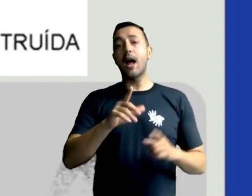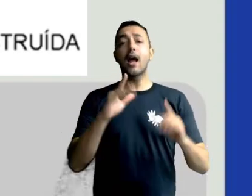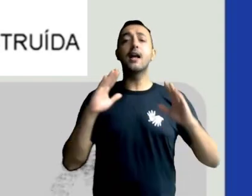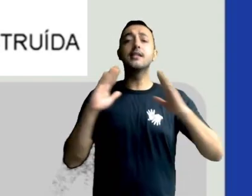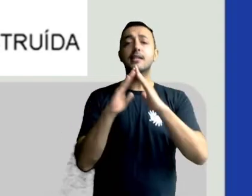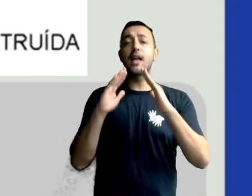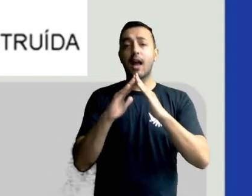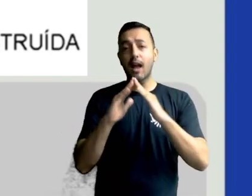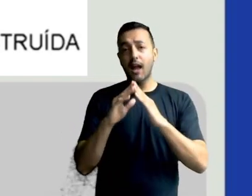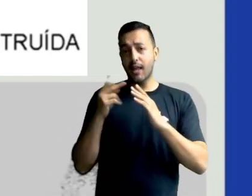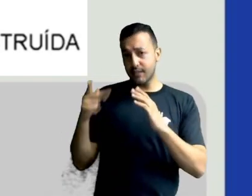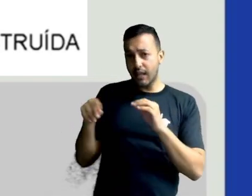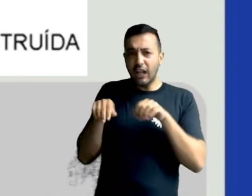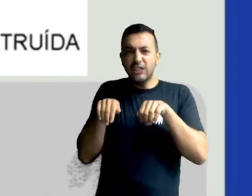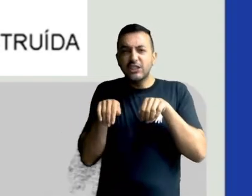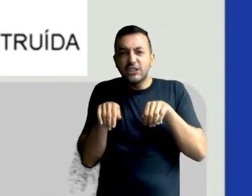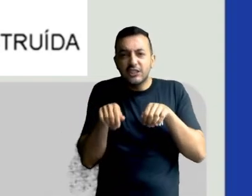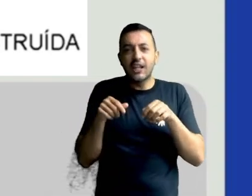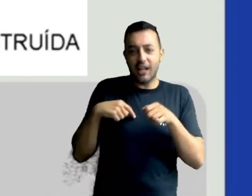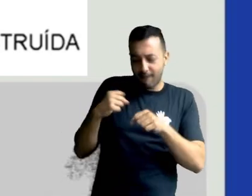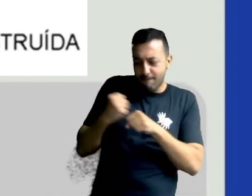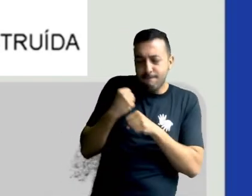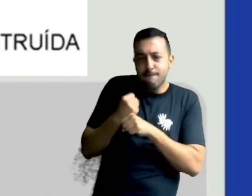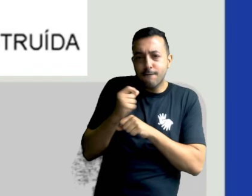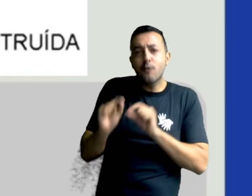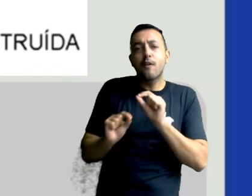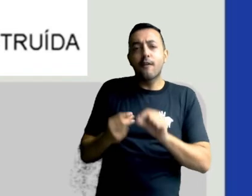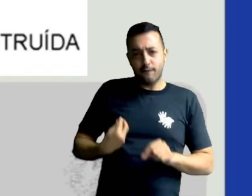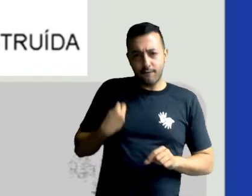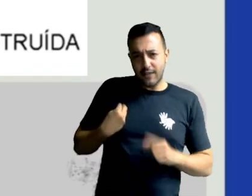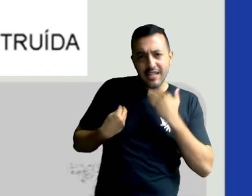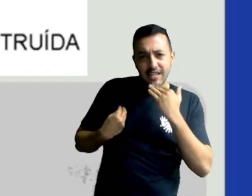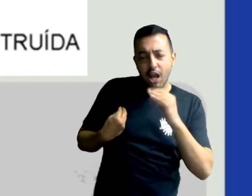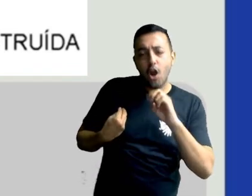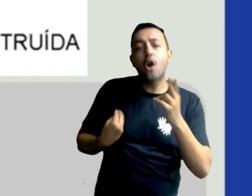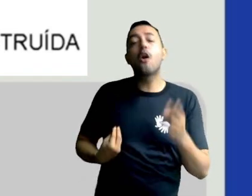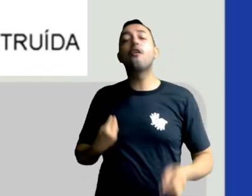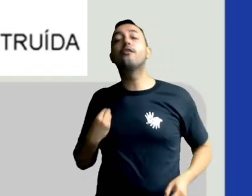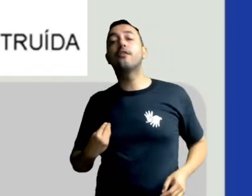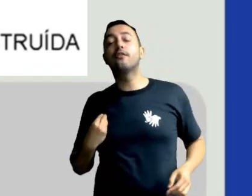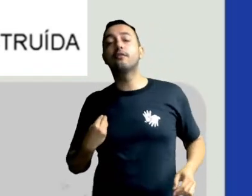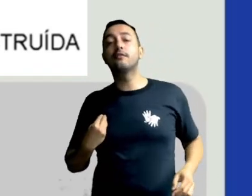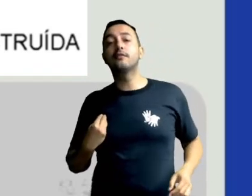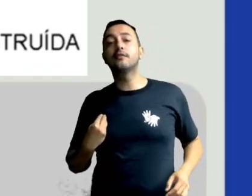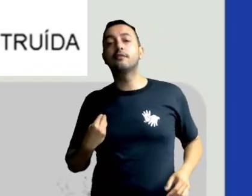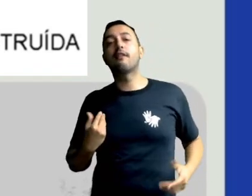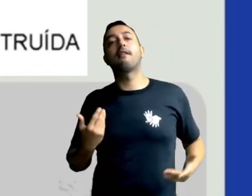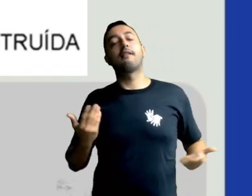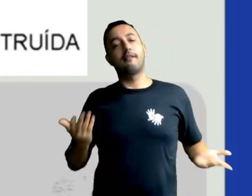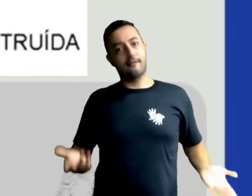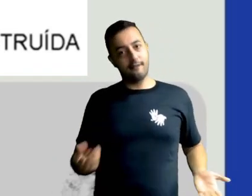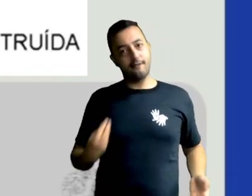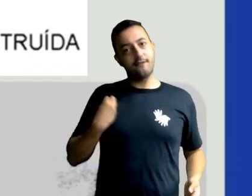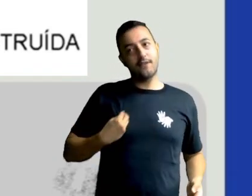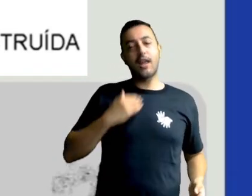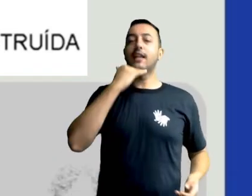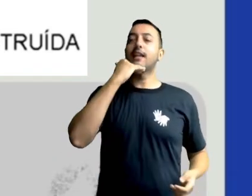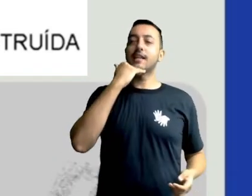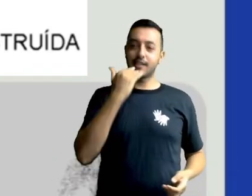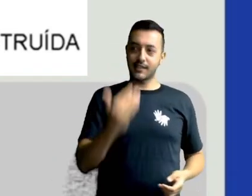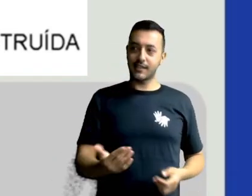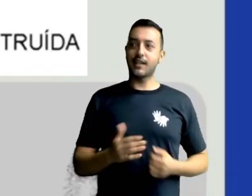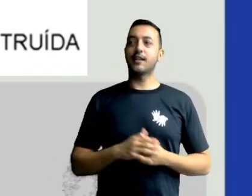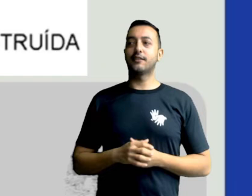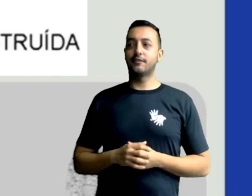a casa que o castor construiu, ela é sem vida ou é viva? Ela é